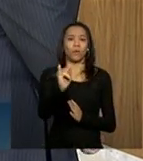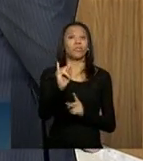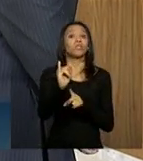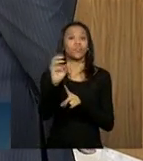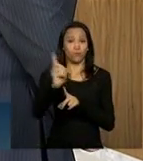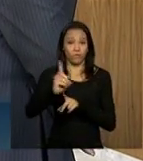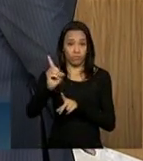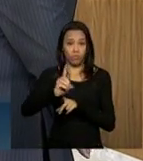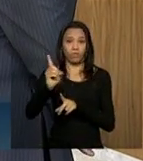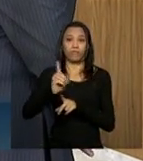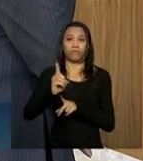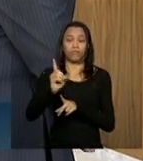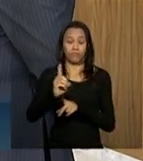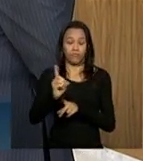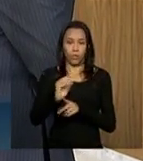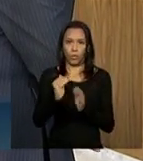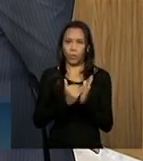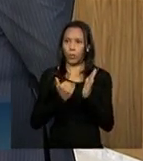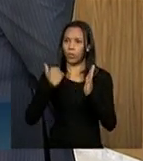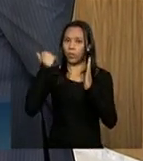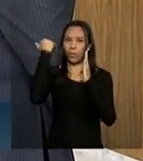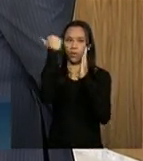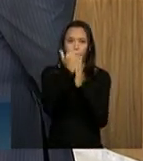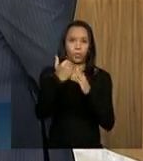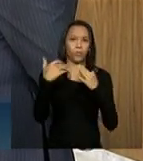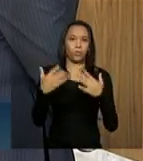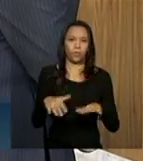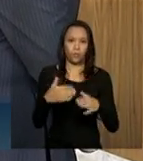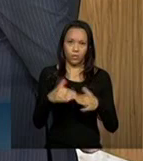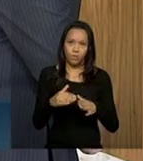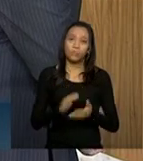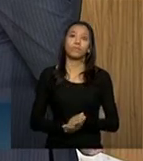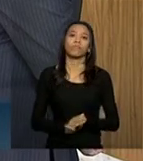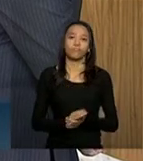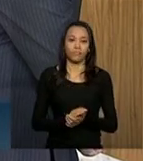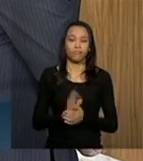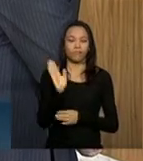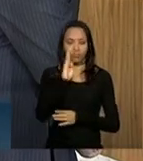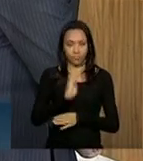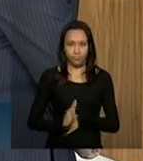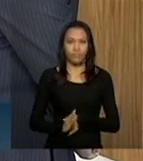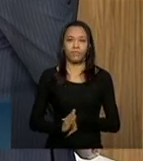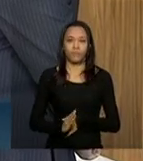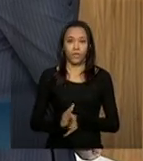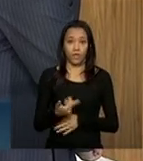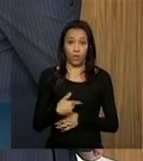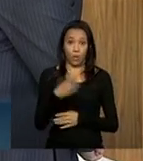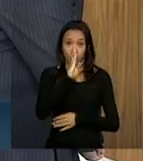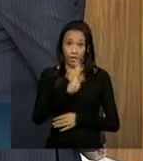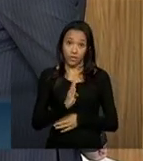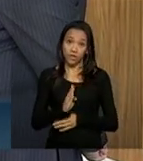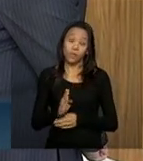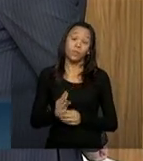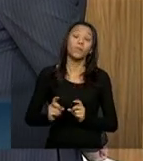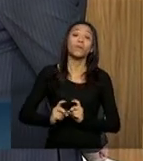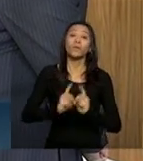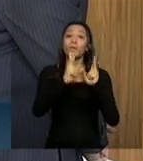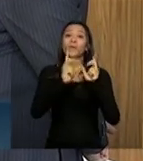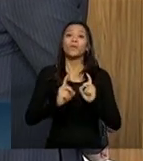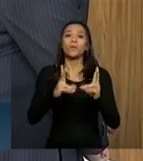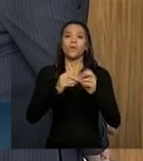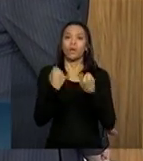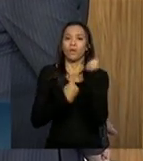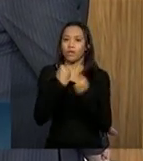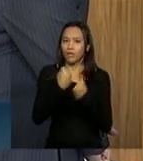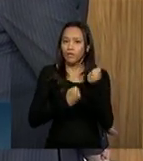dólares, com o saldo da balança comercial favorável ao Brasil. O Brasil exporta para o Chile principalmente